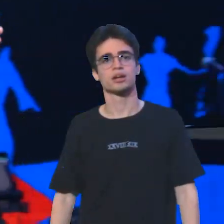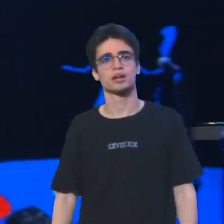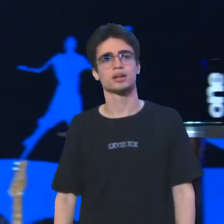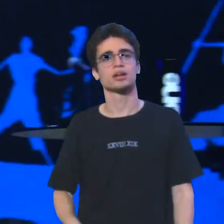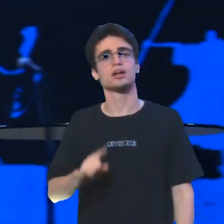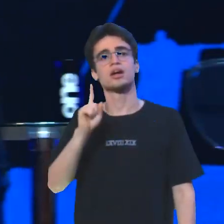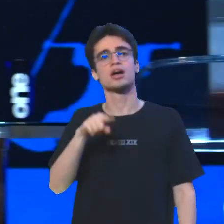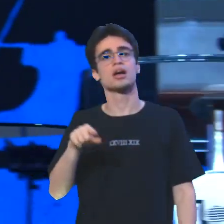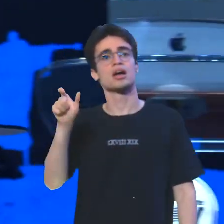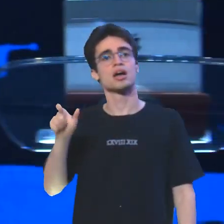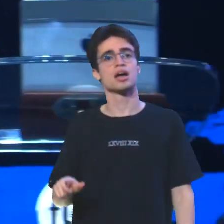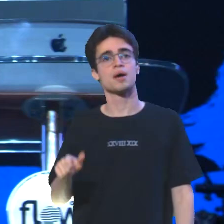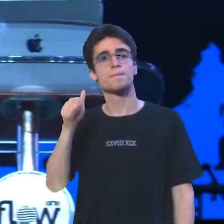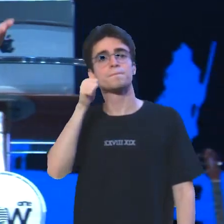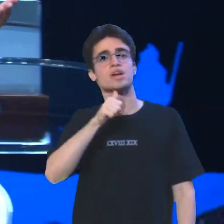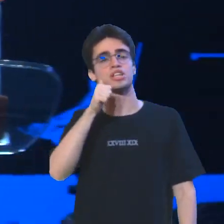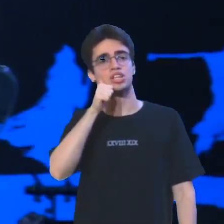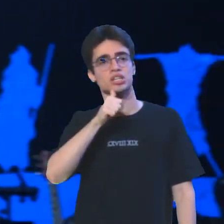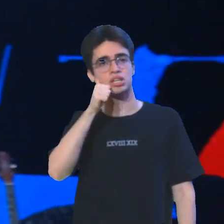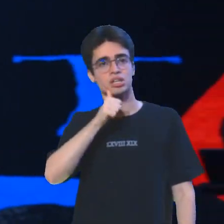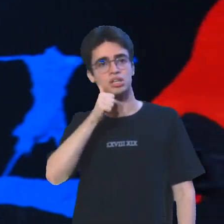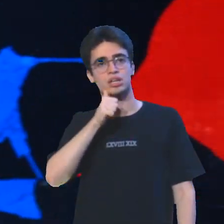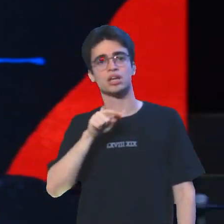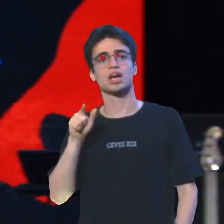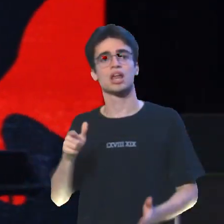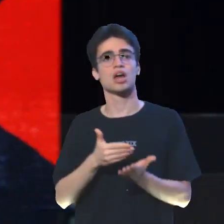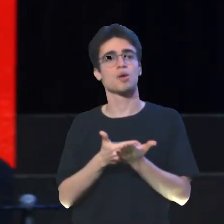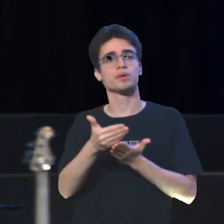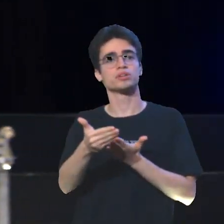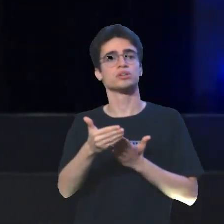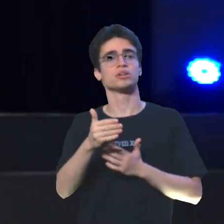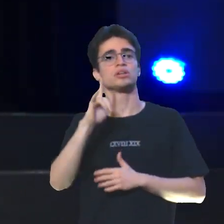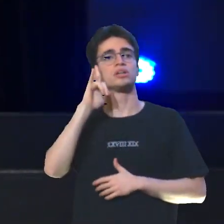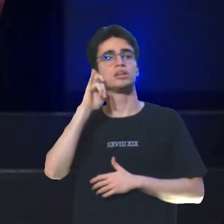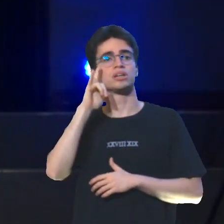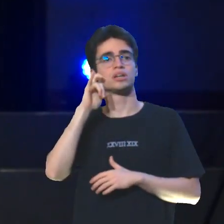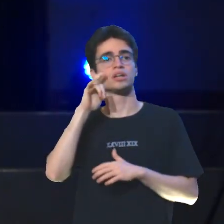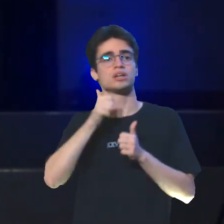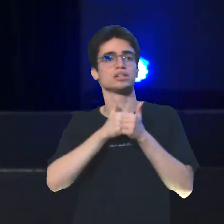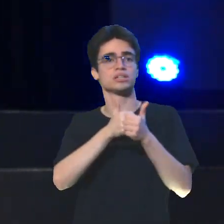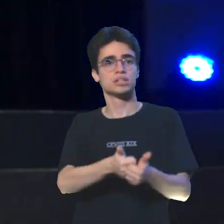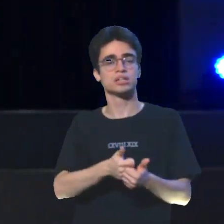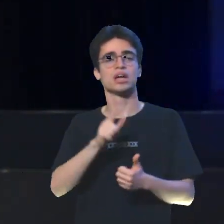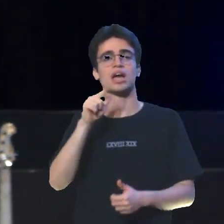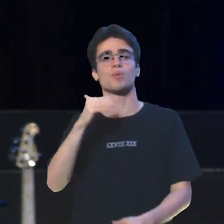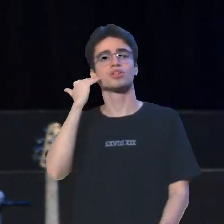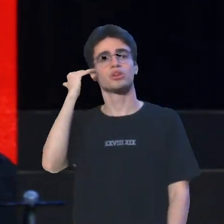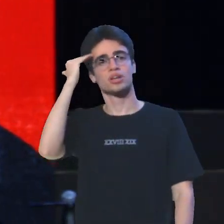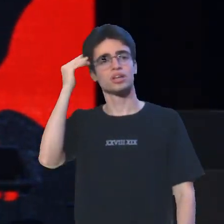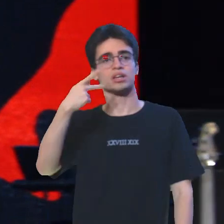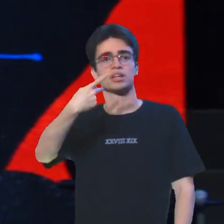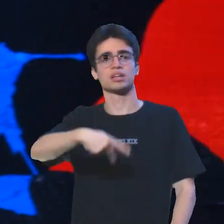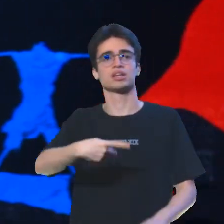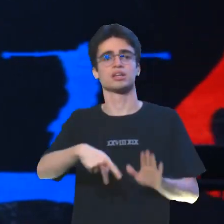que era uma menina que começou a me seguir no Instagram, uma adolescente aqui da nossa igreja,